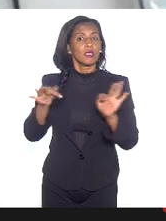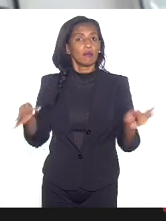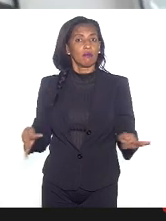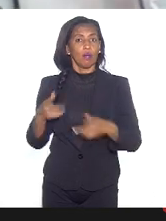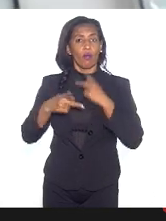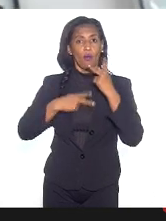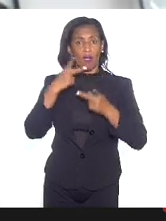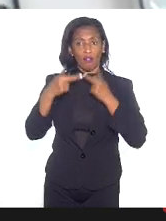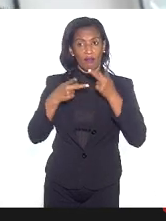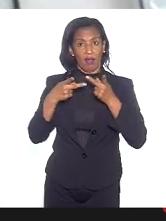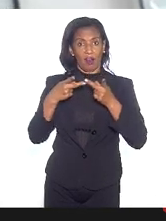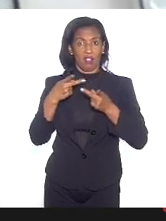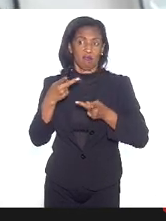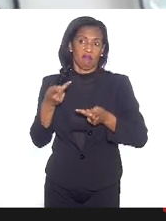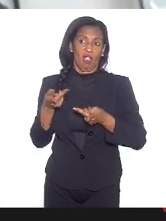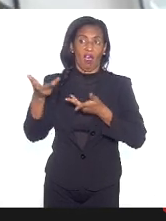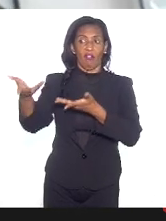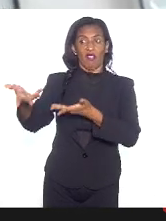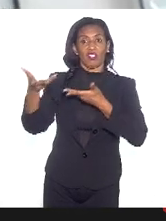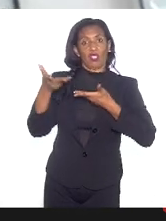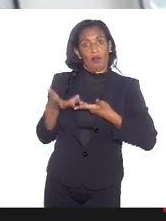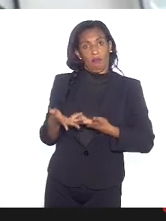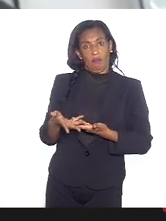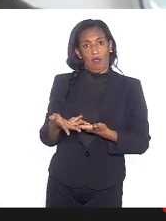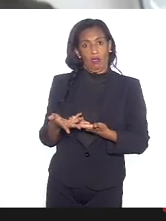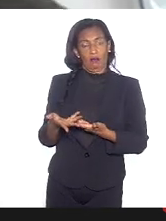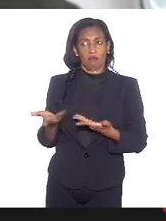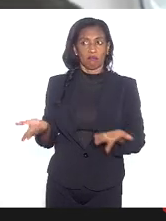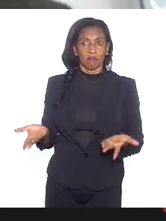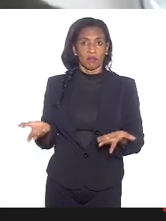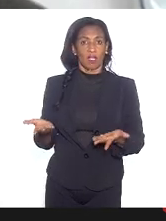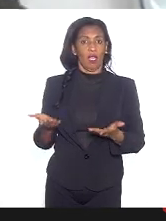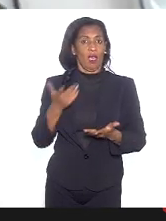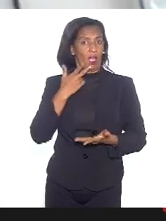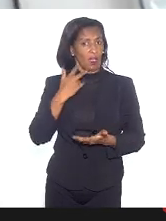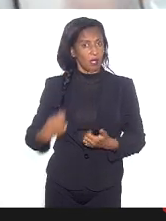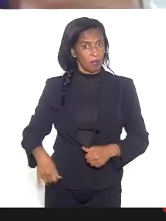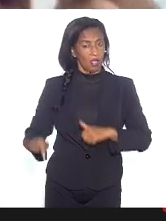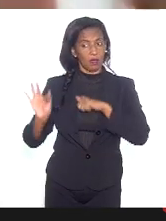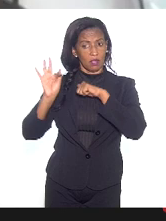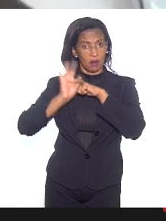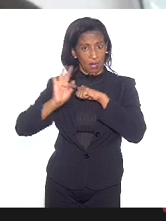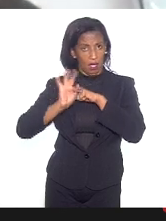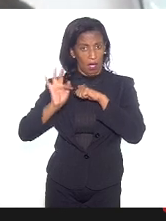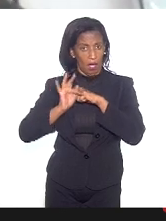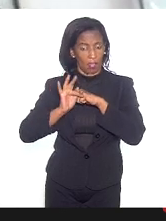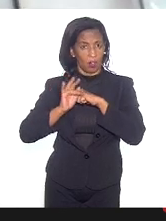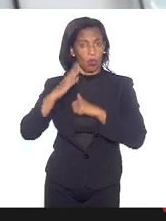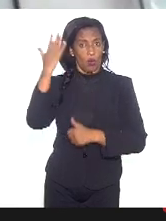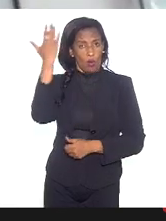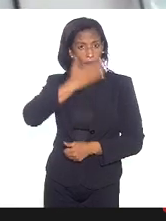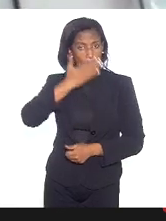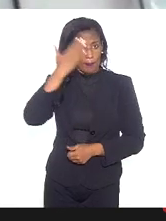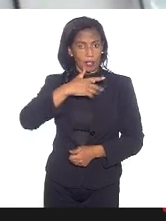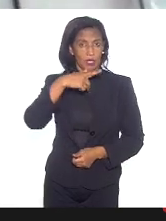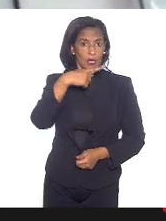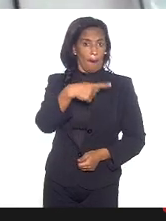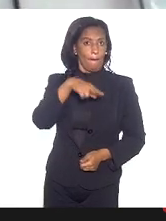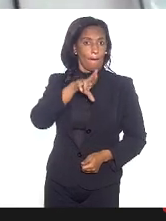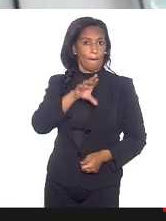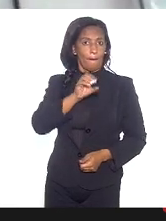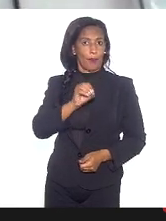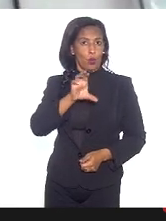narrativa que vai chamar. Aqui a gente tem que tratar com aspecto técnico, com a presença da Procuradoria-Geral do